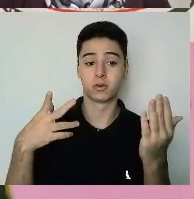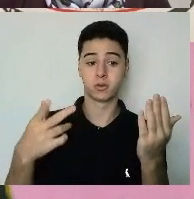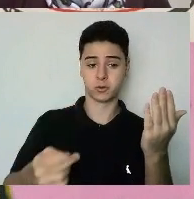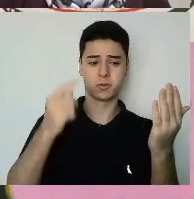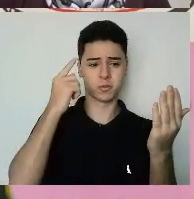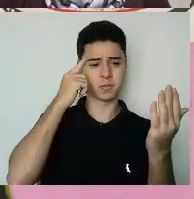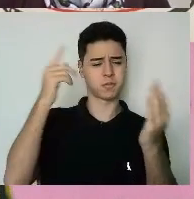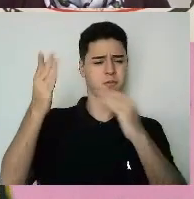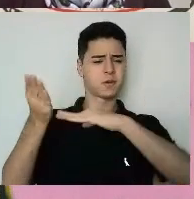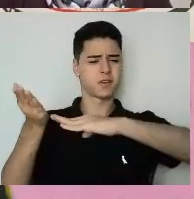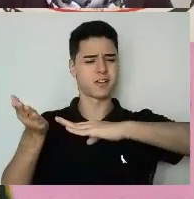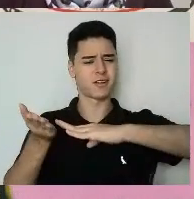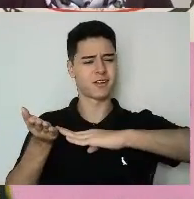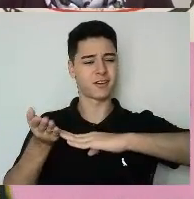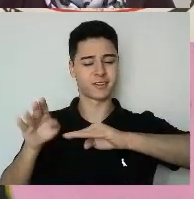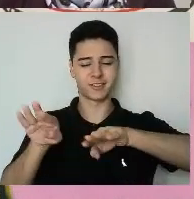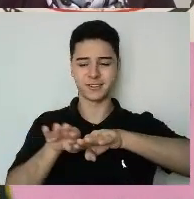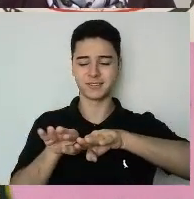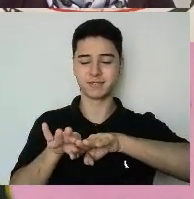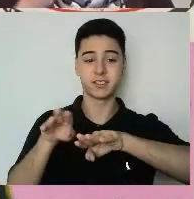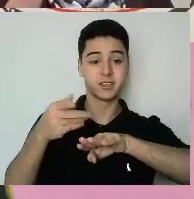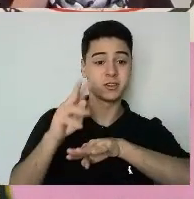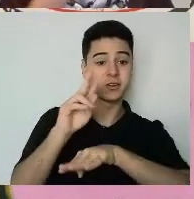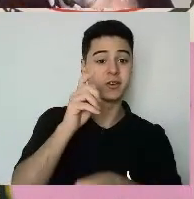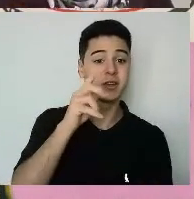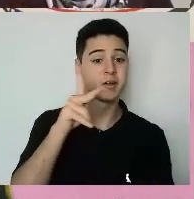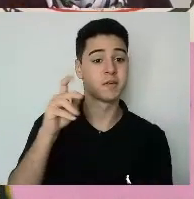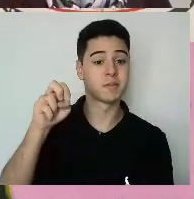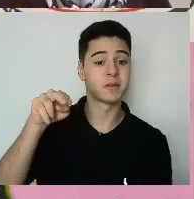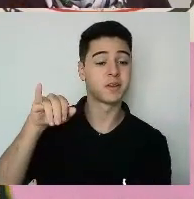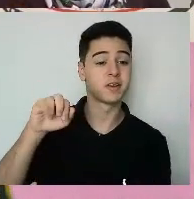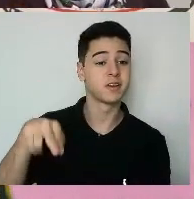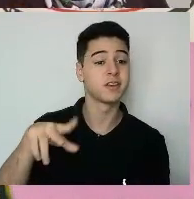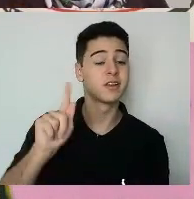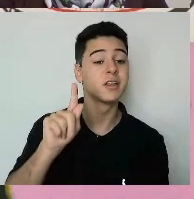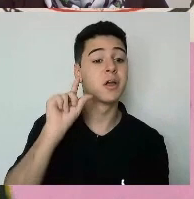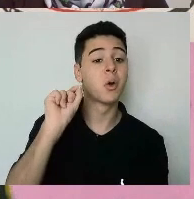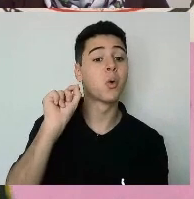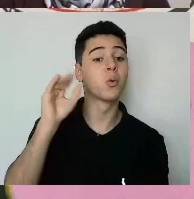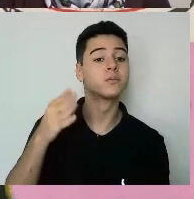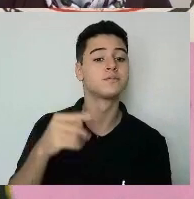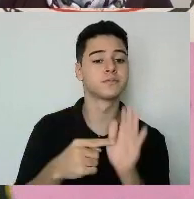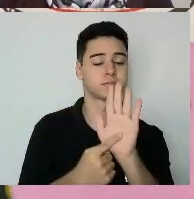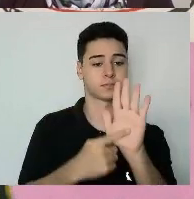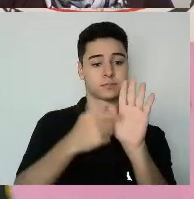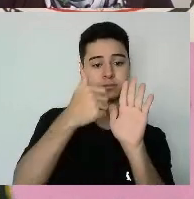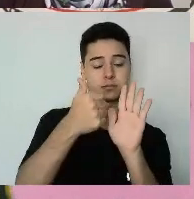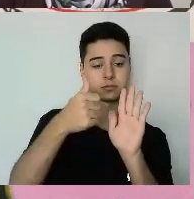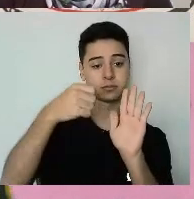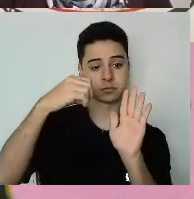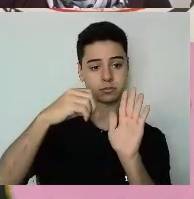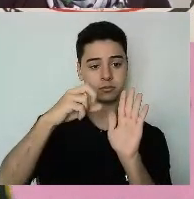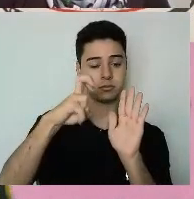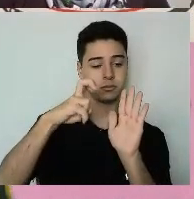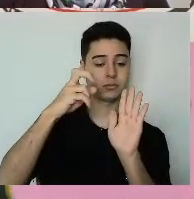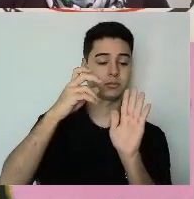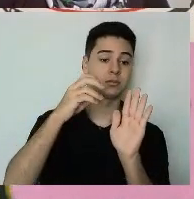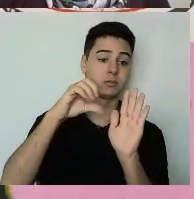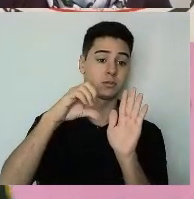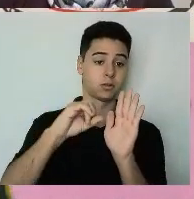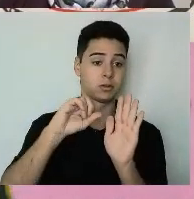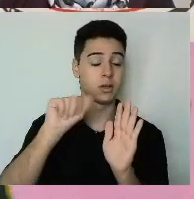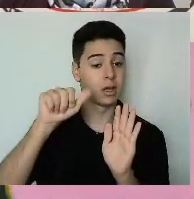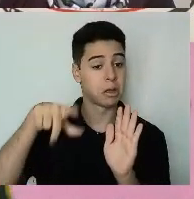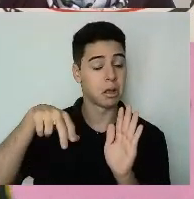arte contemporânea, tá? O happening, esse termo happening, ele aparece em 1959, quem cria é o Alan